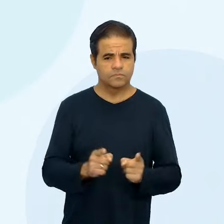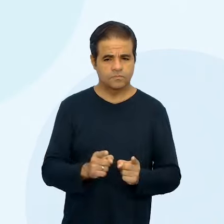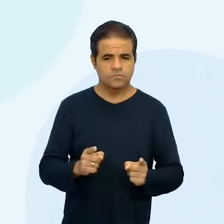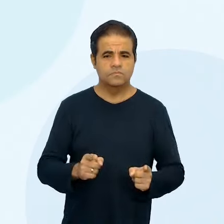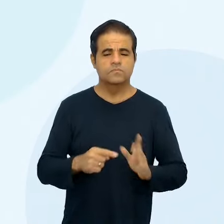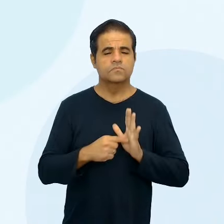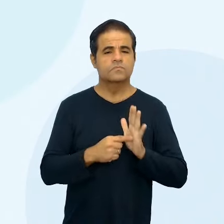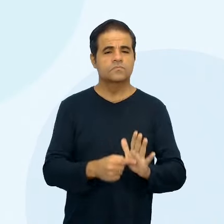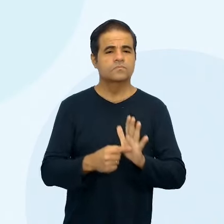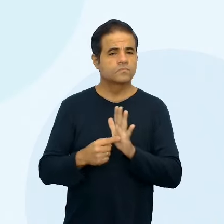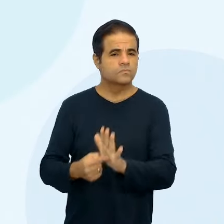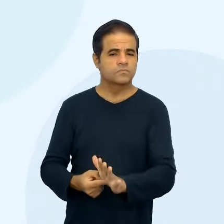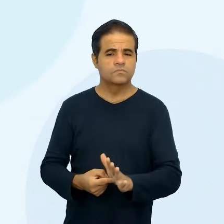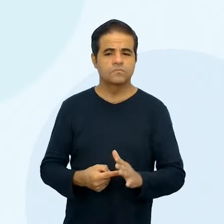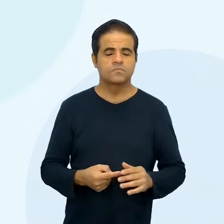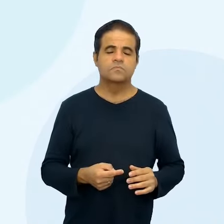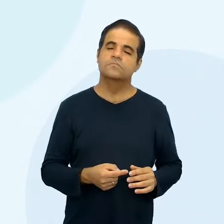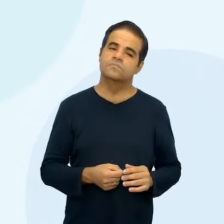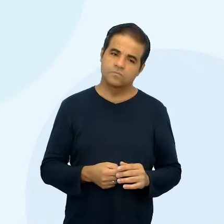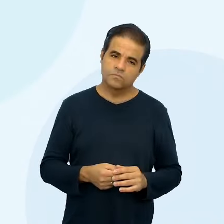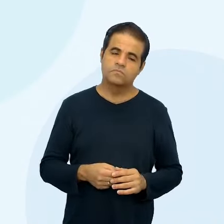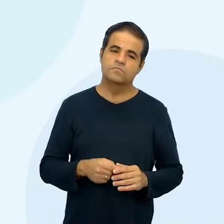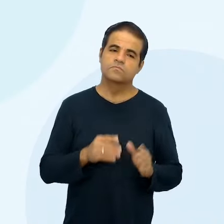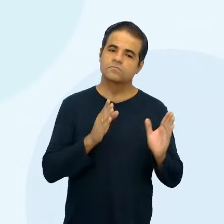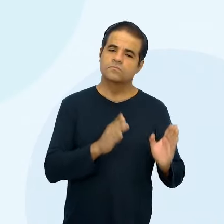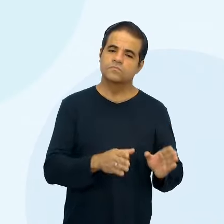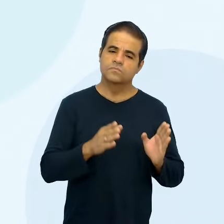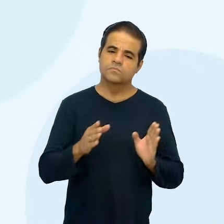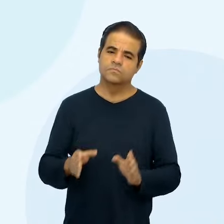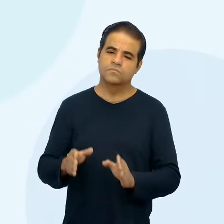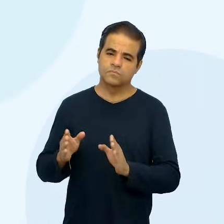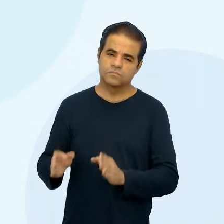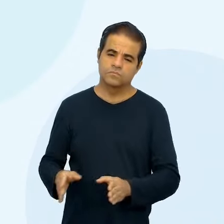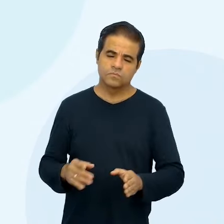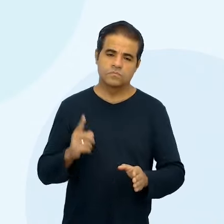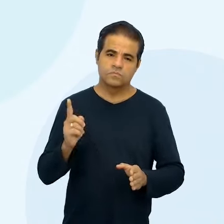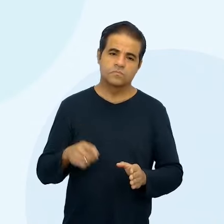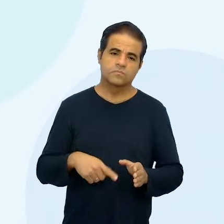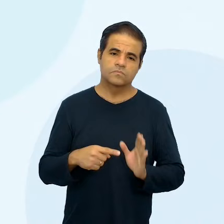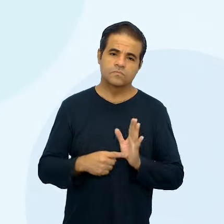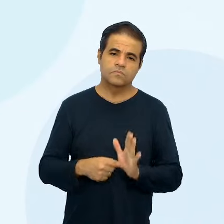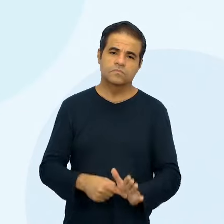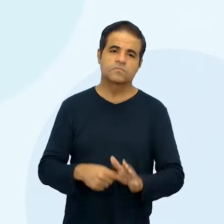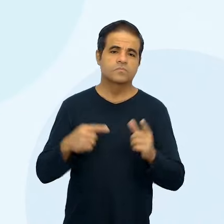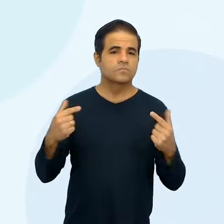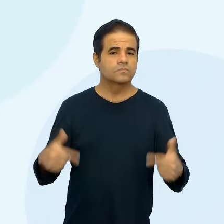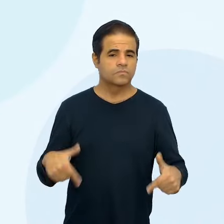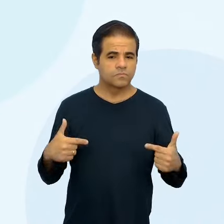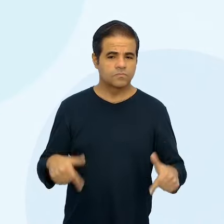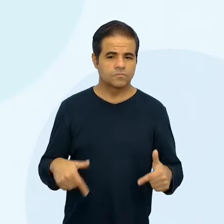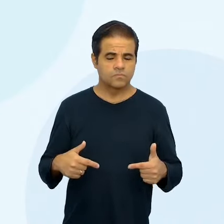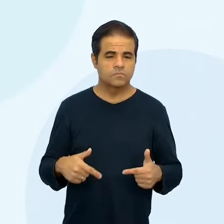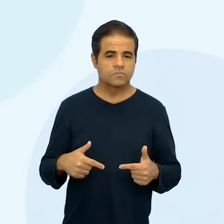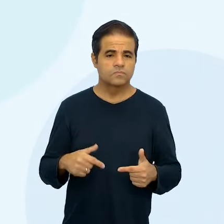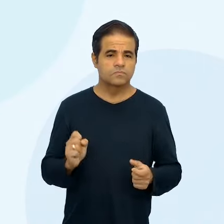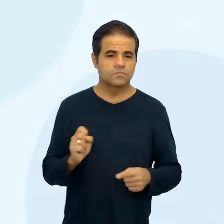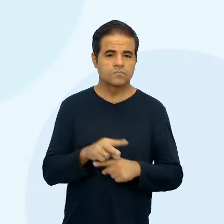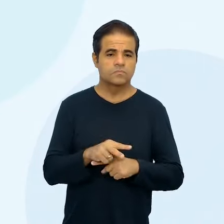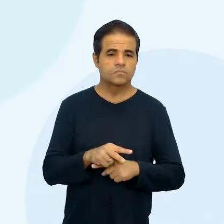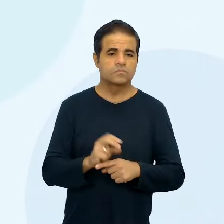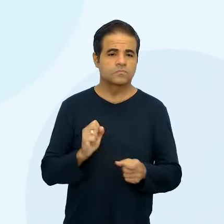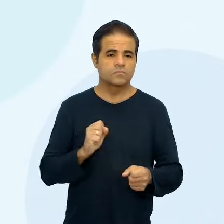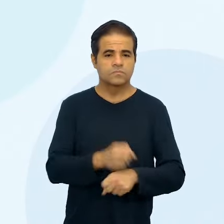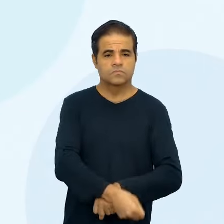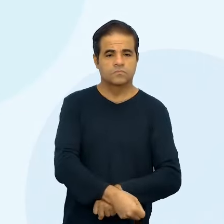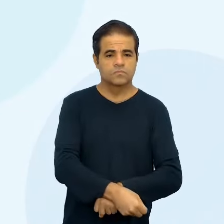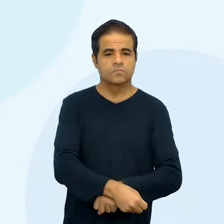eles mostram as facetas, né? A primeira delas, né, o aliciamento para o trabalho que se tornará